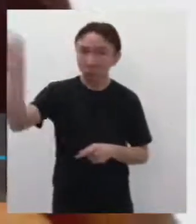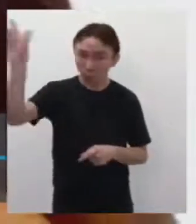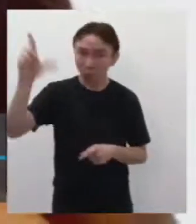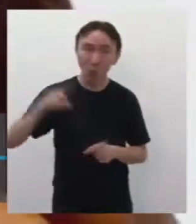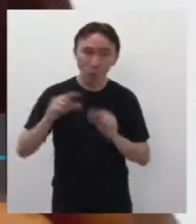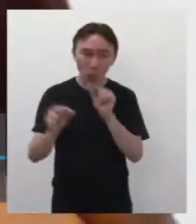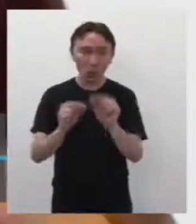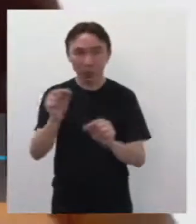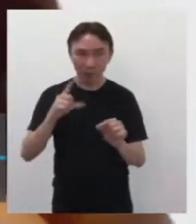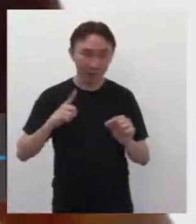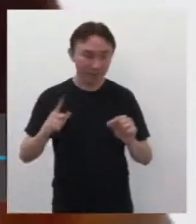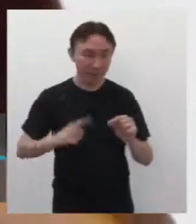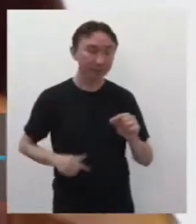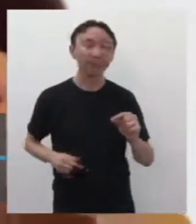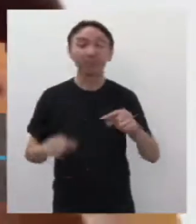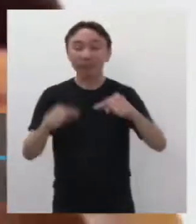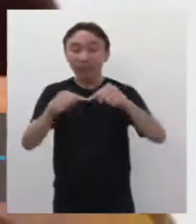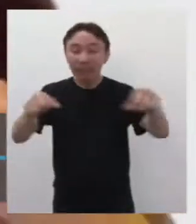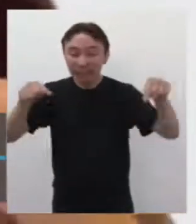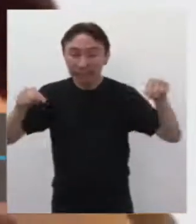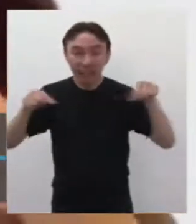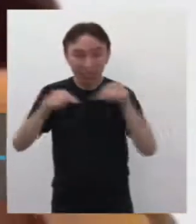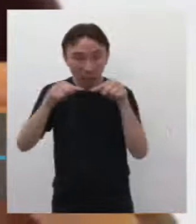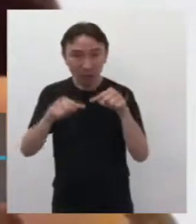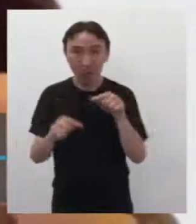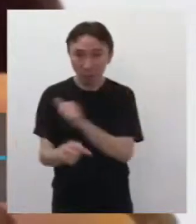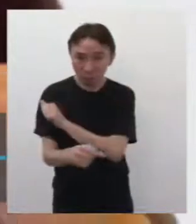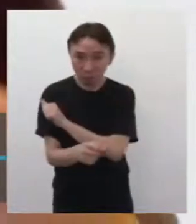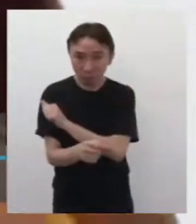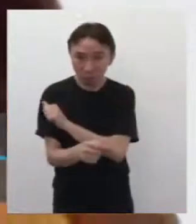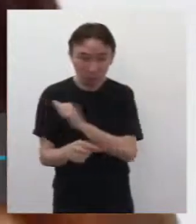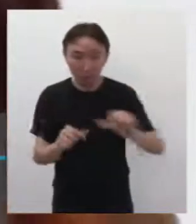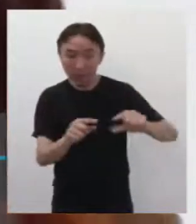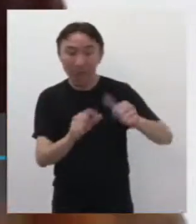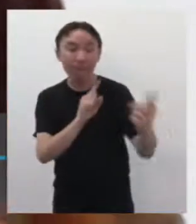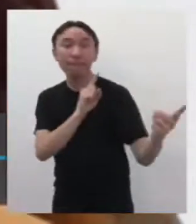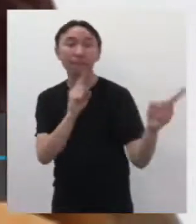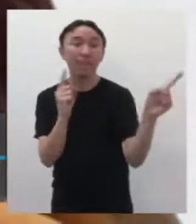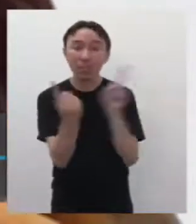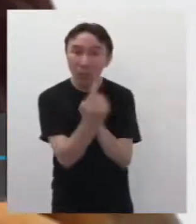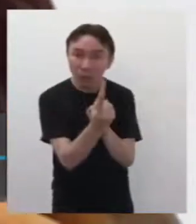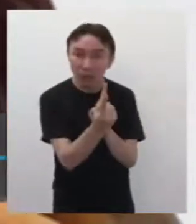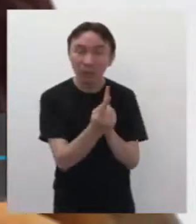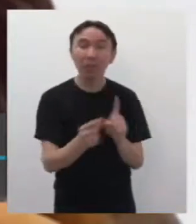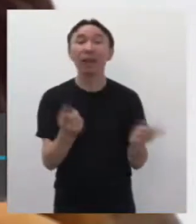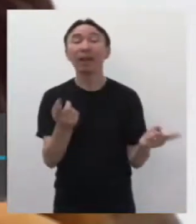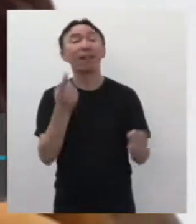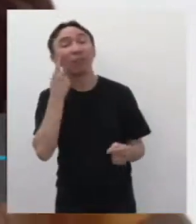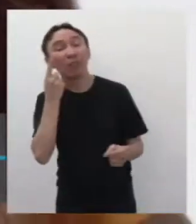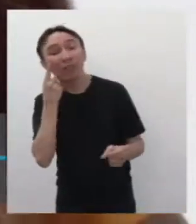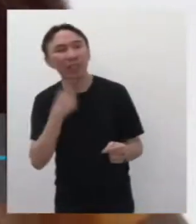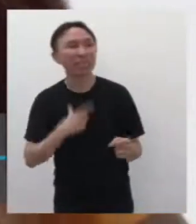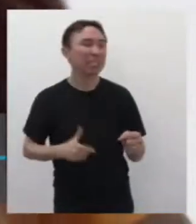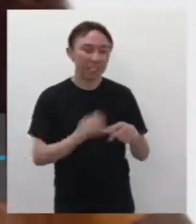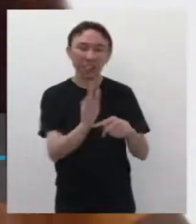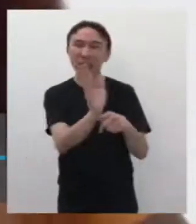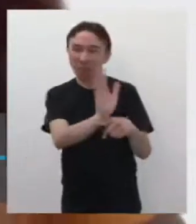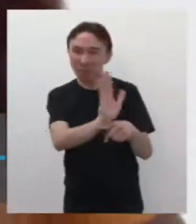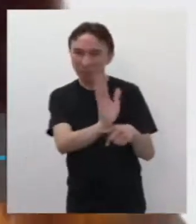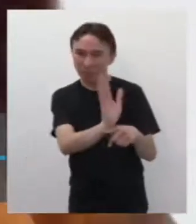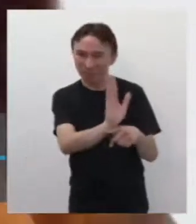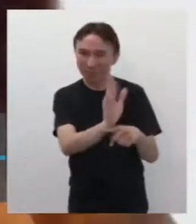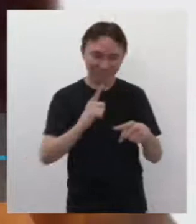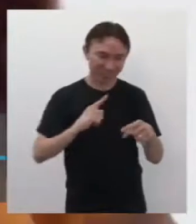ela permite que o tempo que é gasto com a transmissão do conteúdo seja gasto de outras formas.